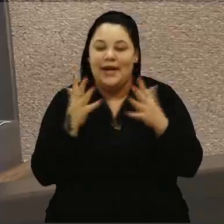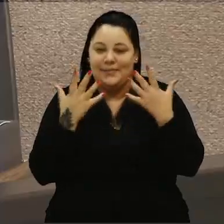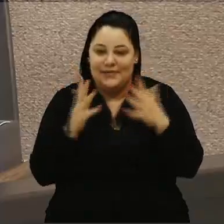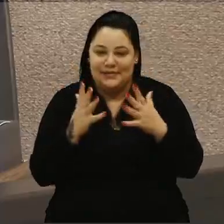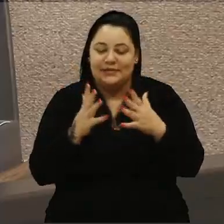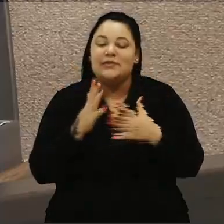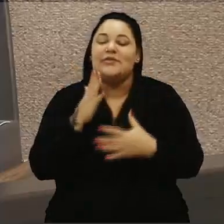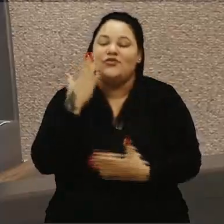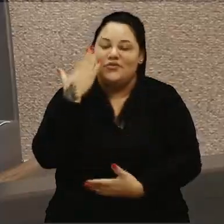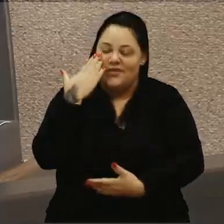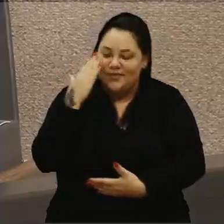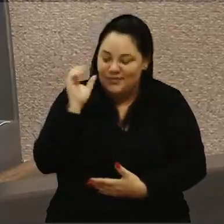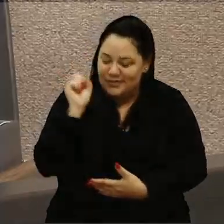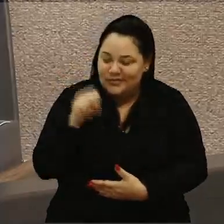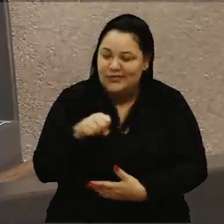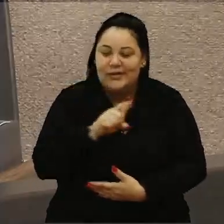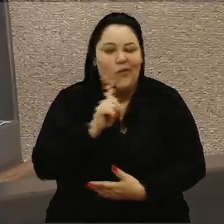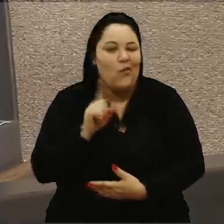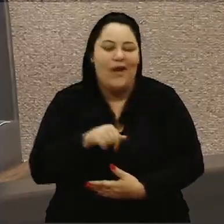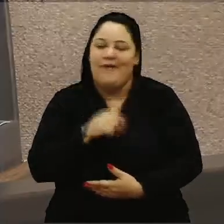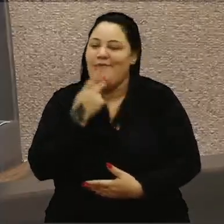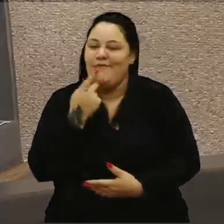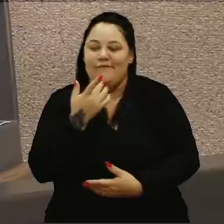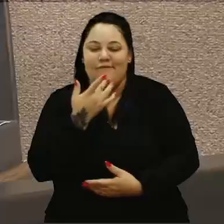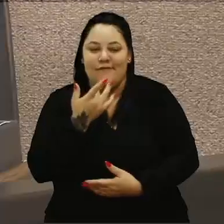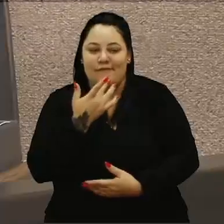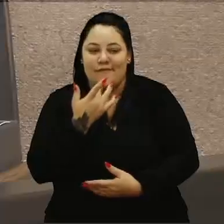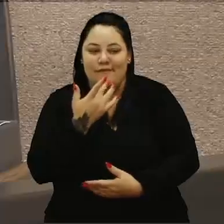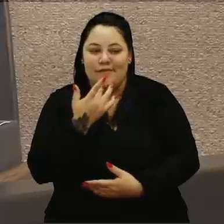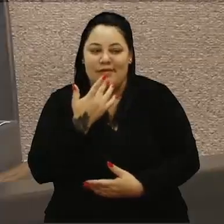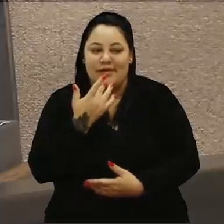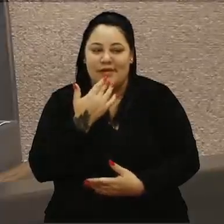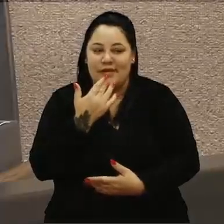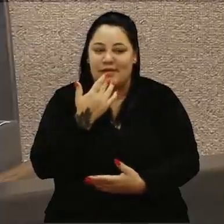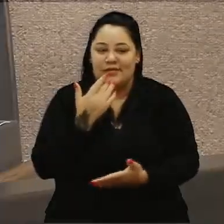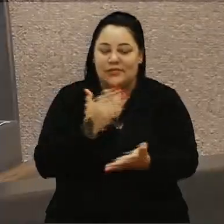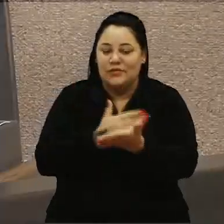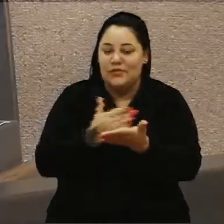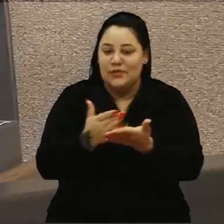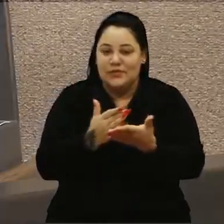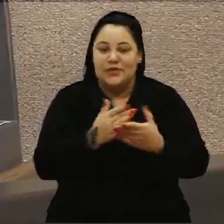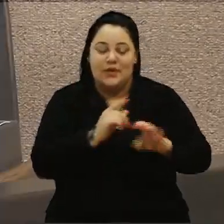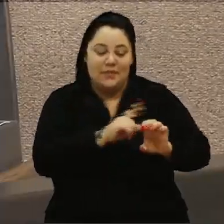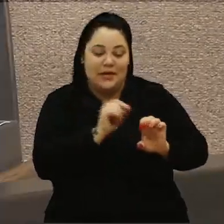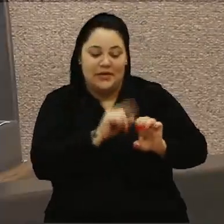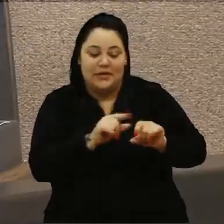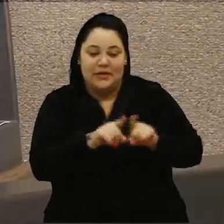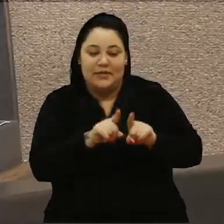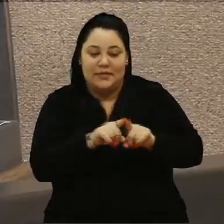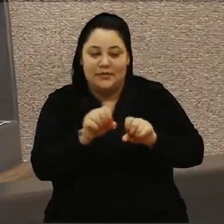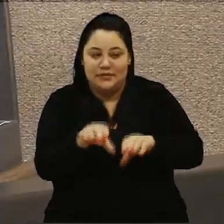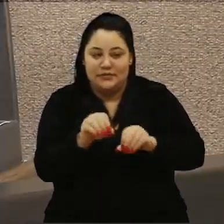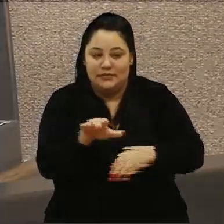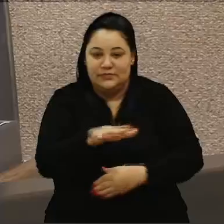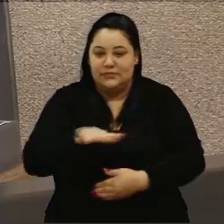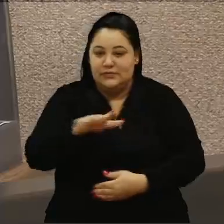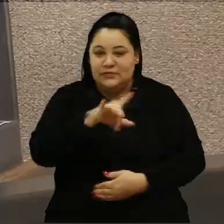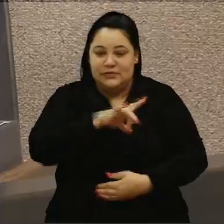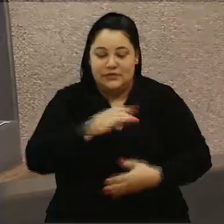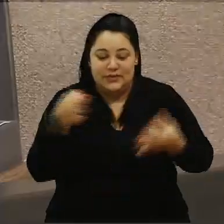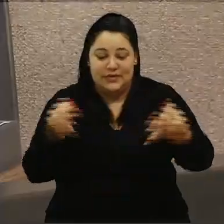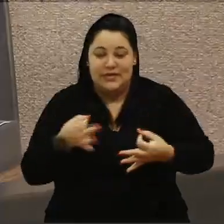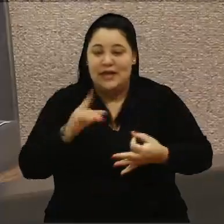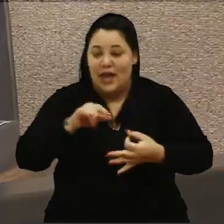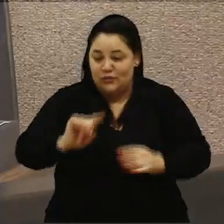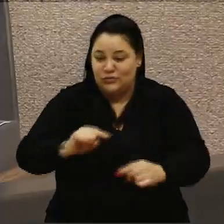é fácil empreender, estar em Caxias do Sul, e a educação infantil é, com toda certeza, um desafio,